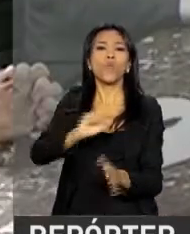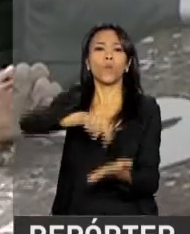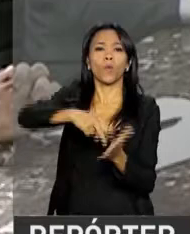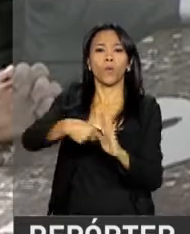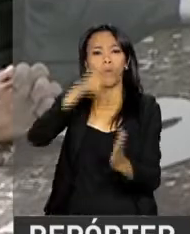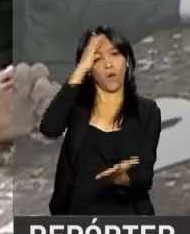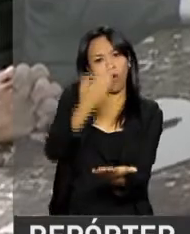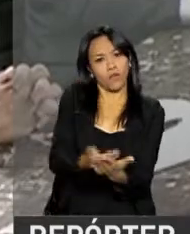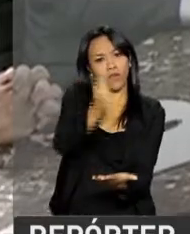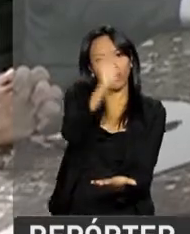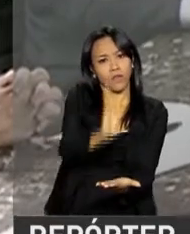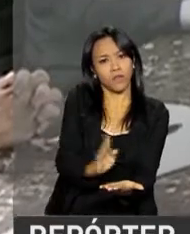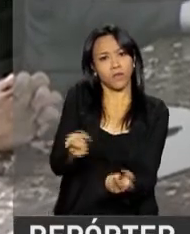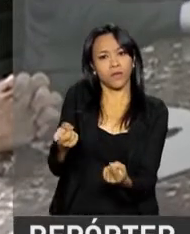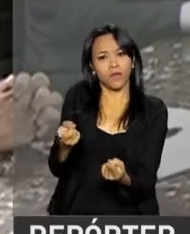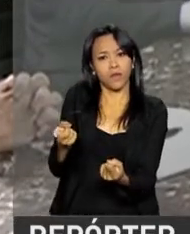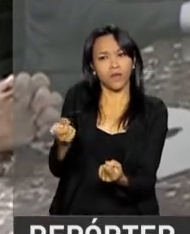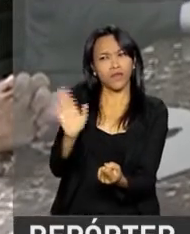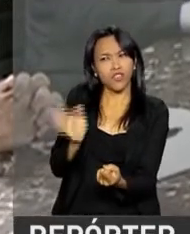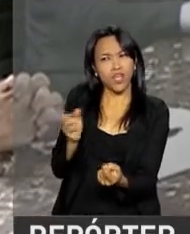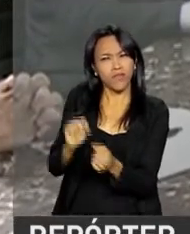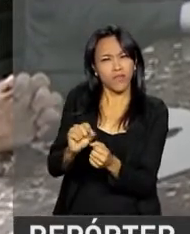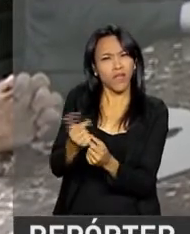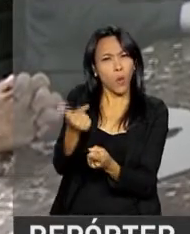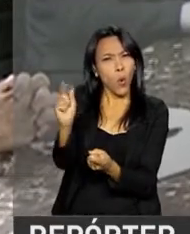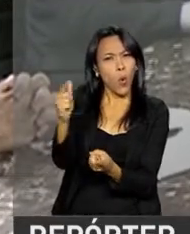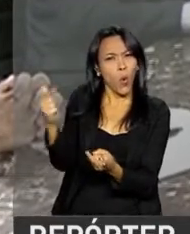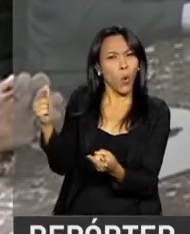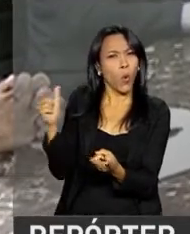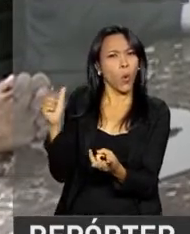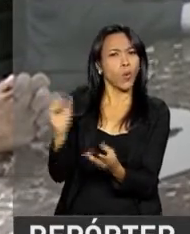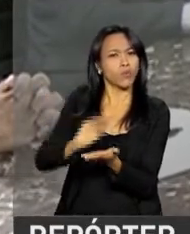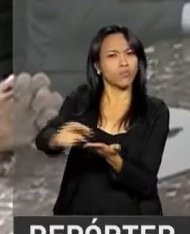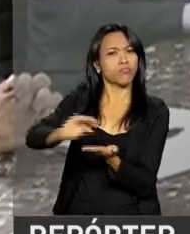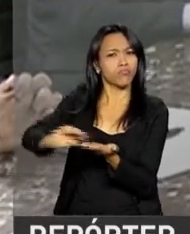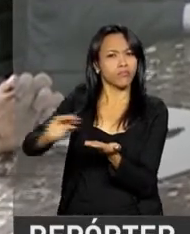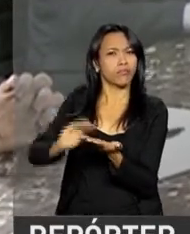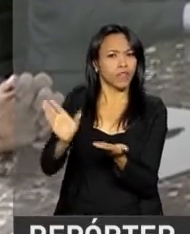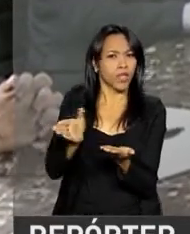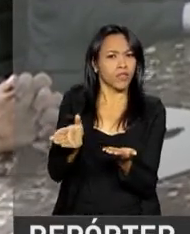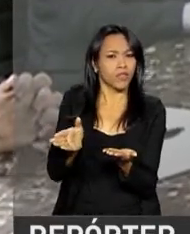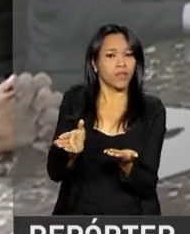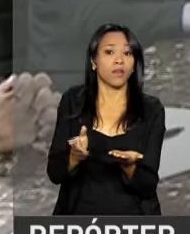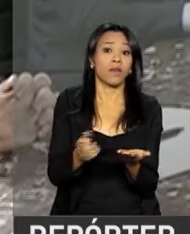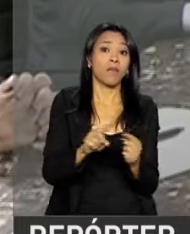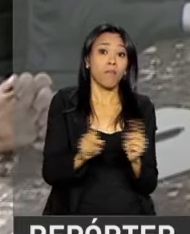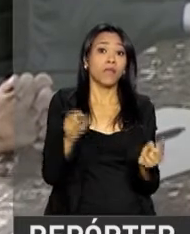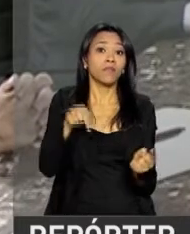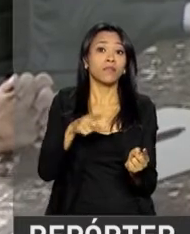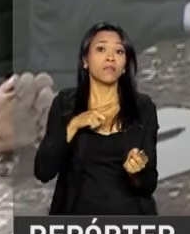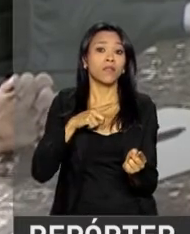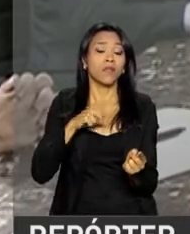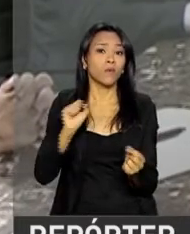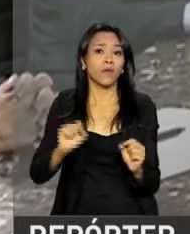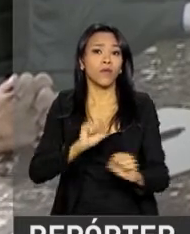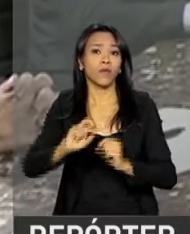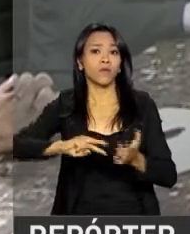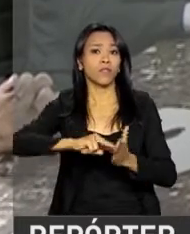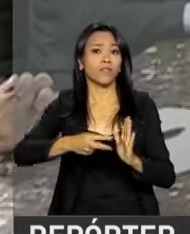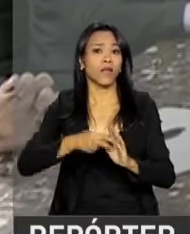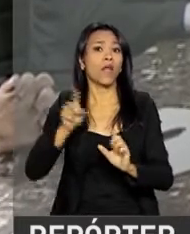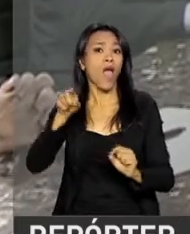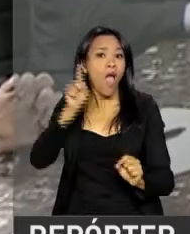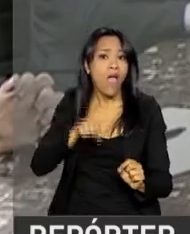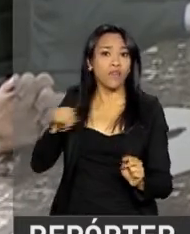Brasil. Esses novos investimentos, vocês já fizeram outros que me anunciaram no passado, né? Verdade. Mas isto tem também uma significação, que é